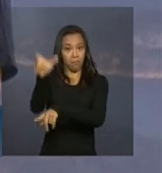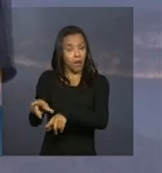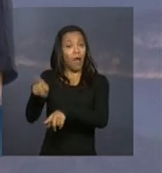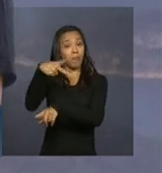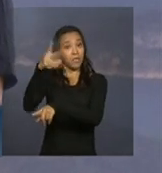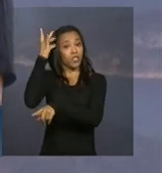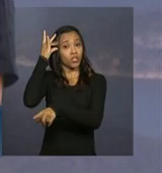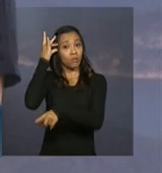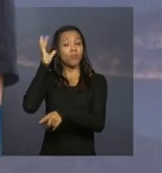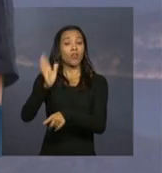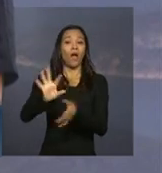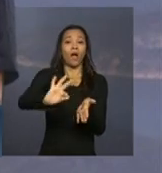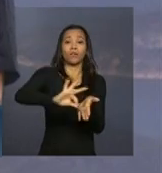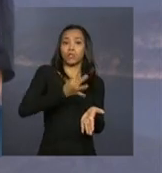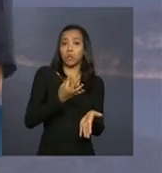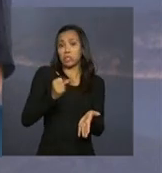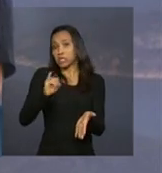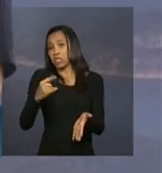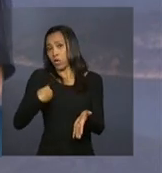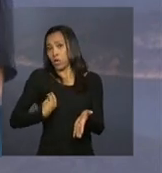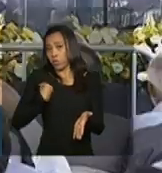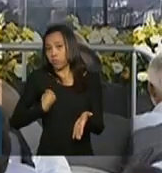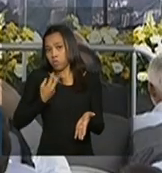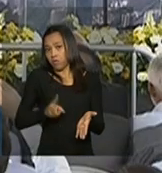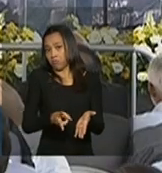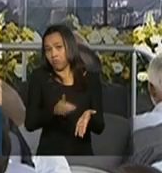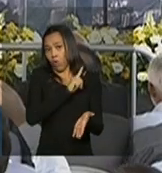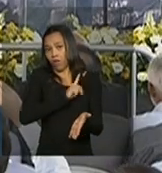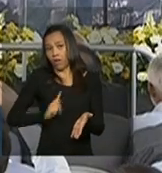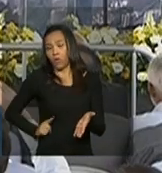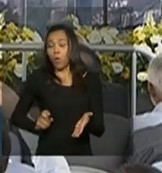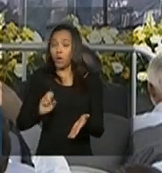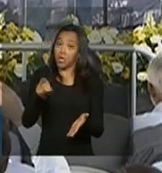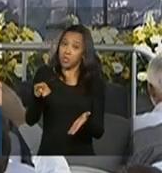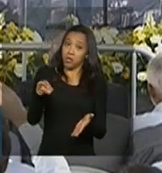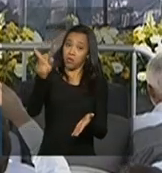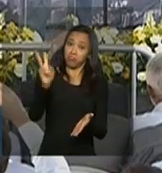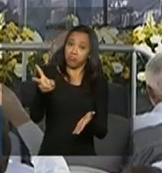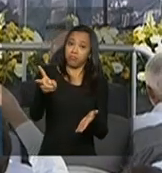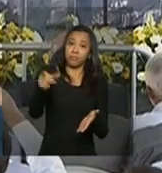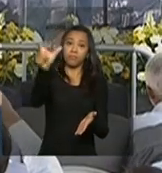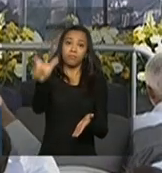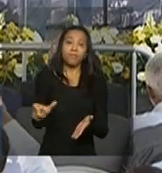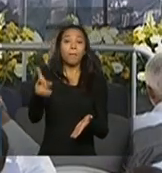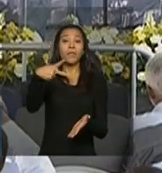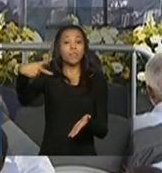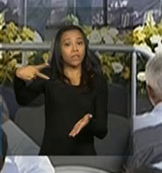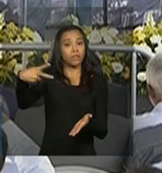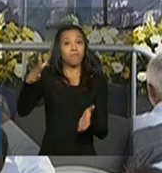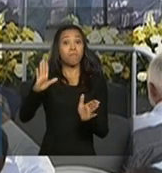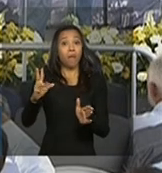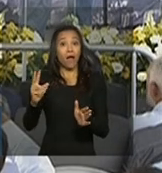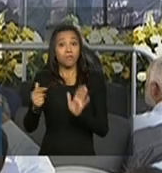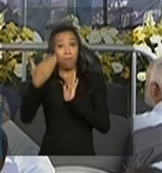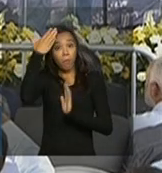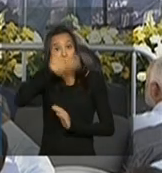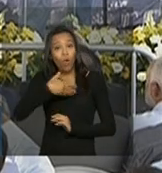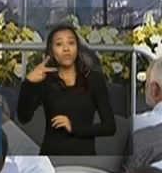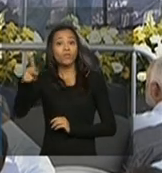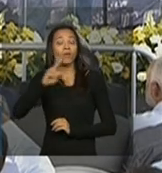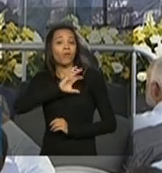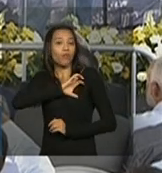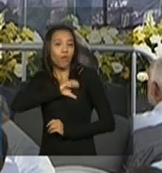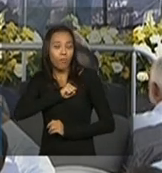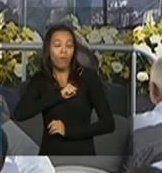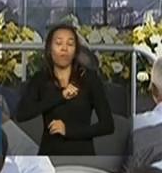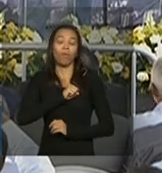saber se eu estaria como governador e a senhora como presidente. E mostra a sua visão, o seu amor